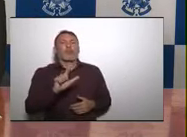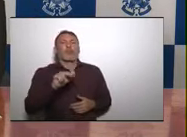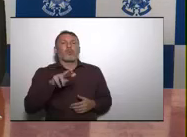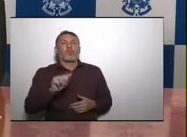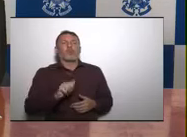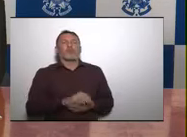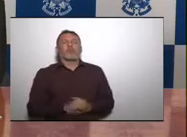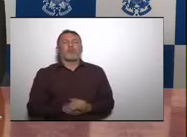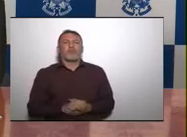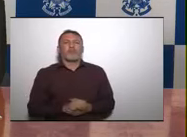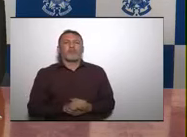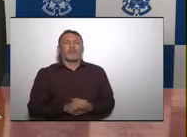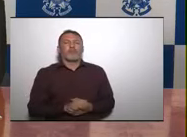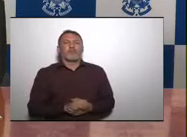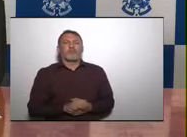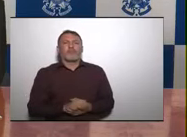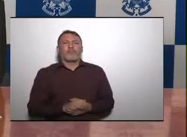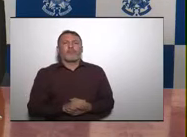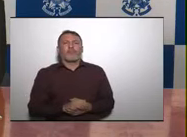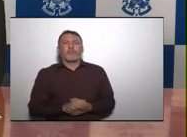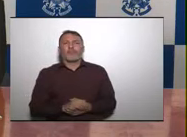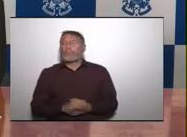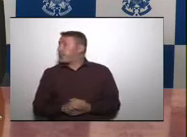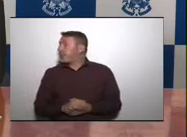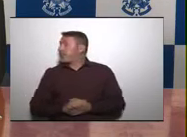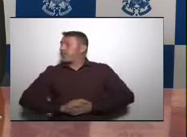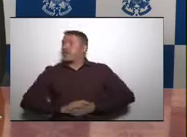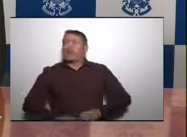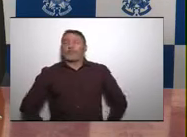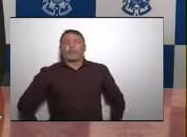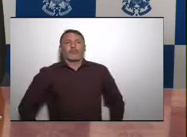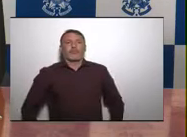Luana? Oi. Oi, governador, você está me ouvindo? Estou ouvindo.